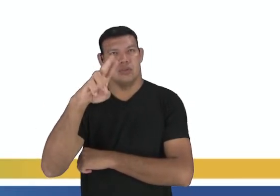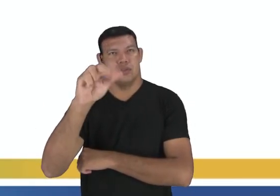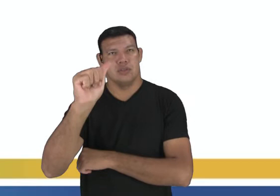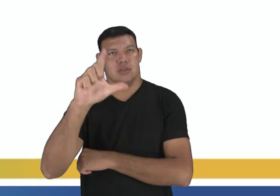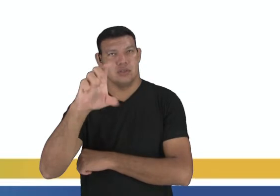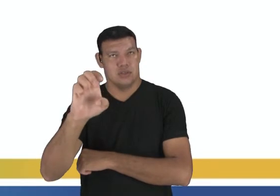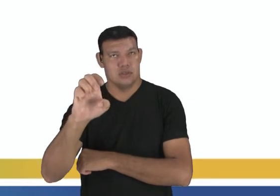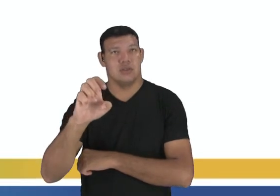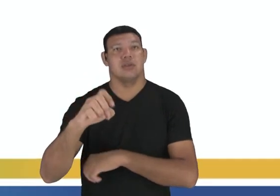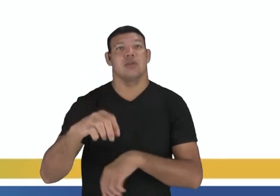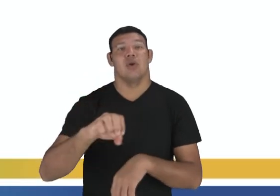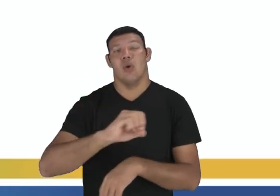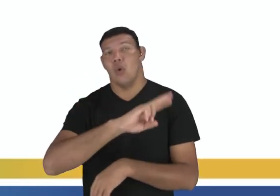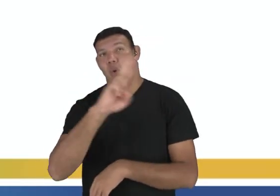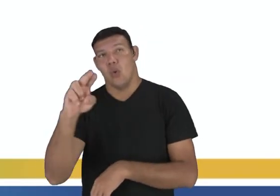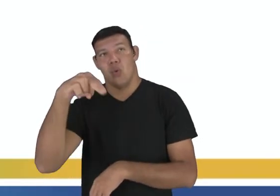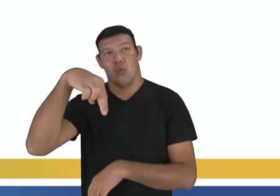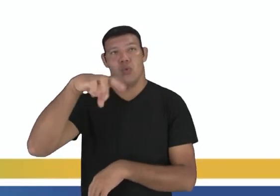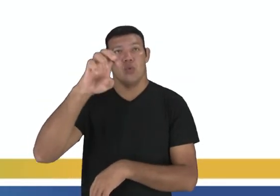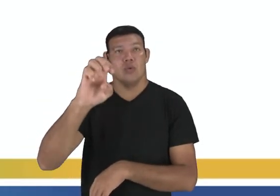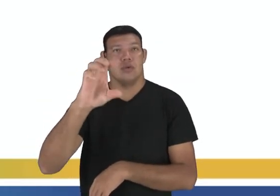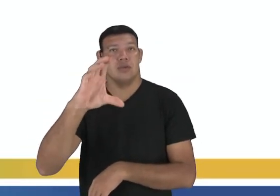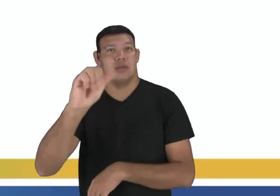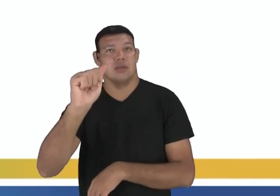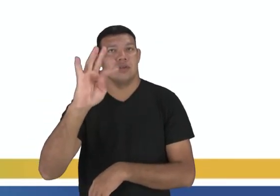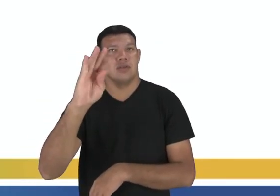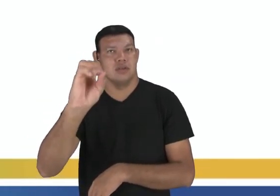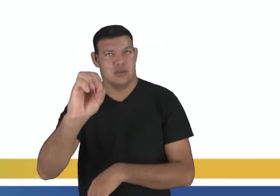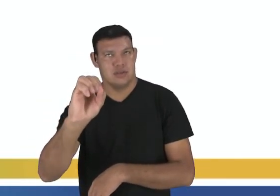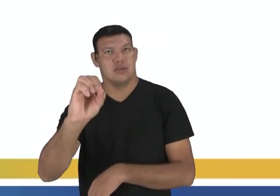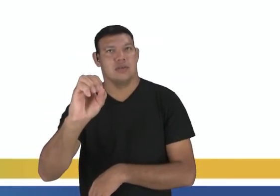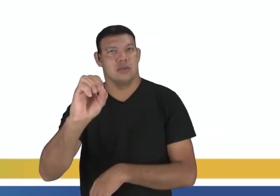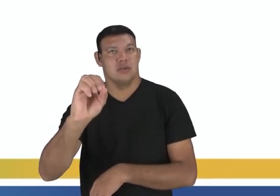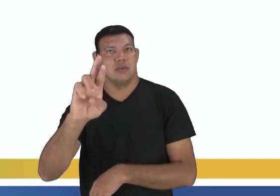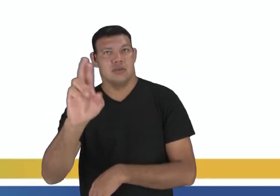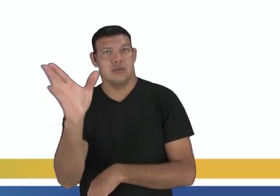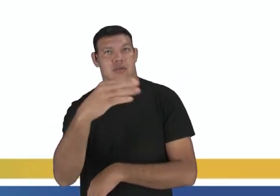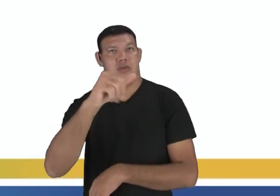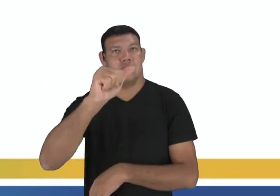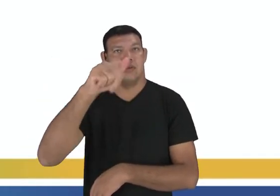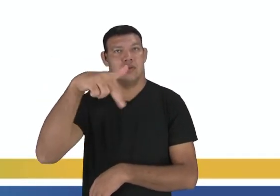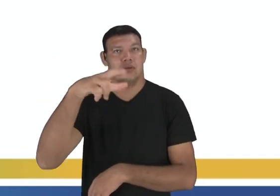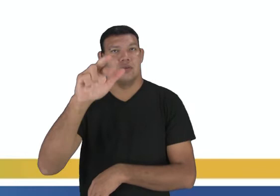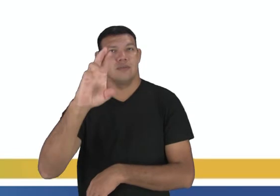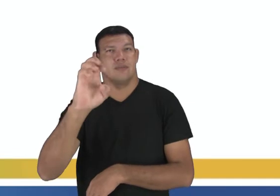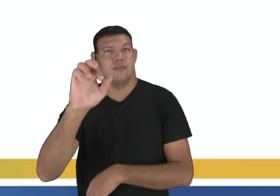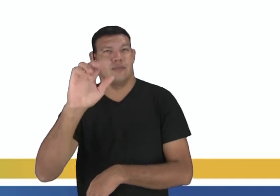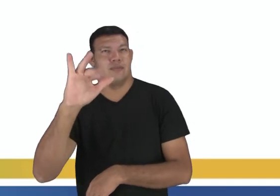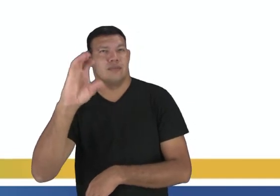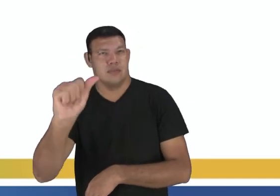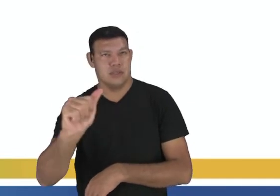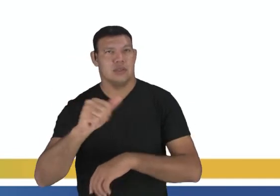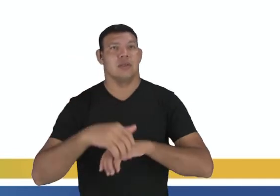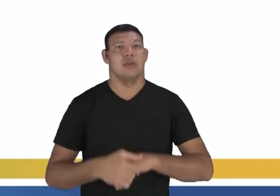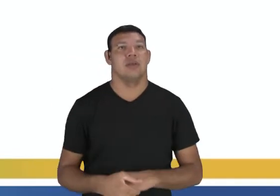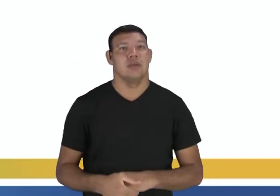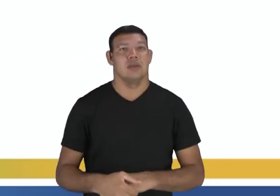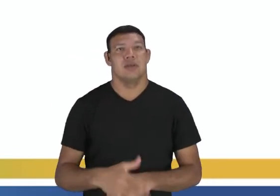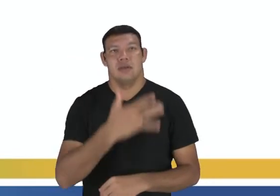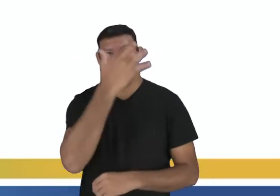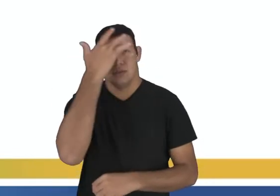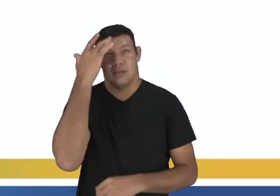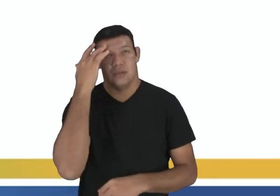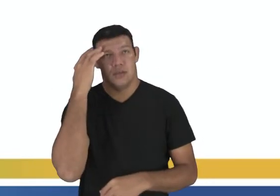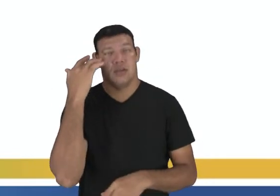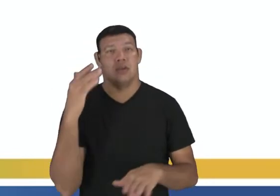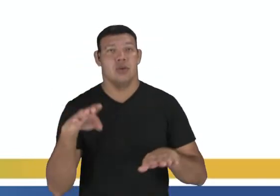por larvas desses parasitas, fica sujeito a contrair a doença. Então, mais uma vez, o parasita ele entra ali pela planta do pé,